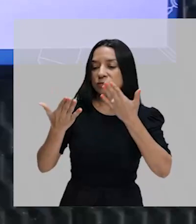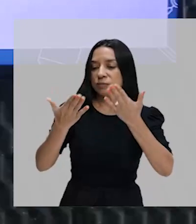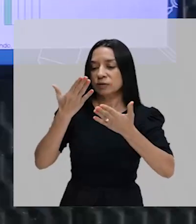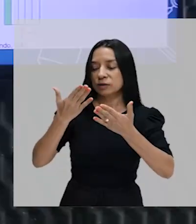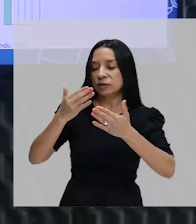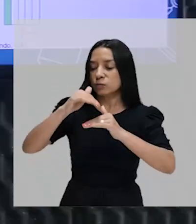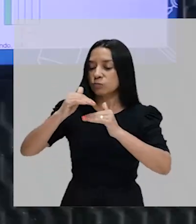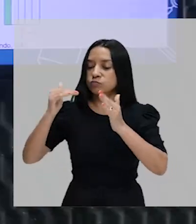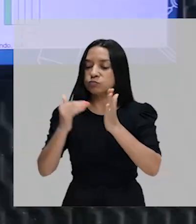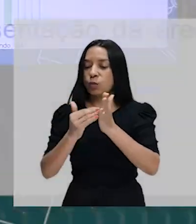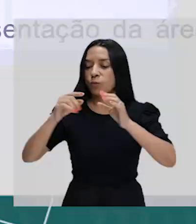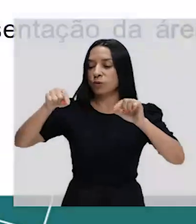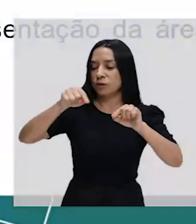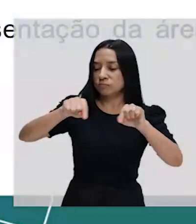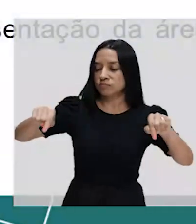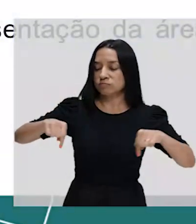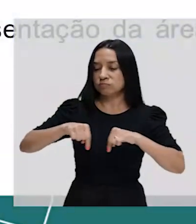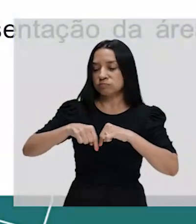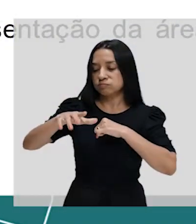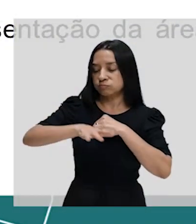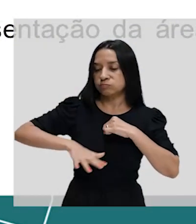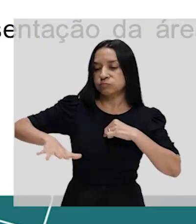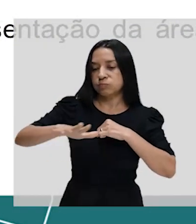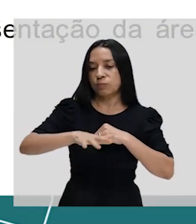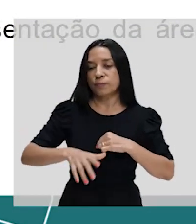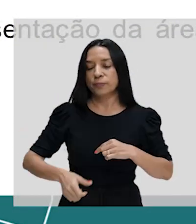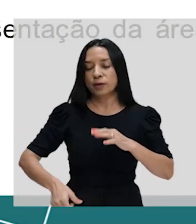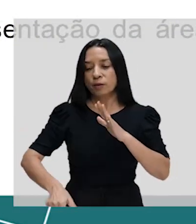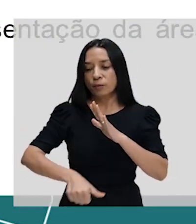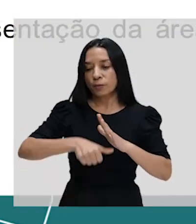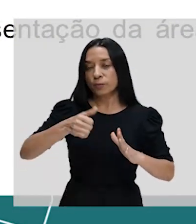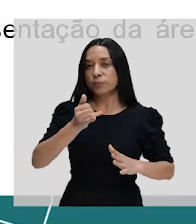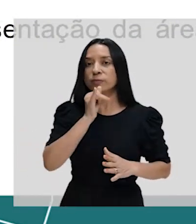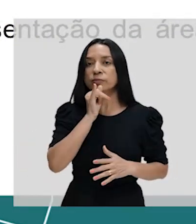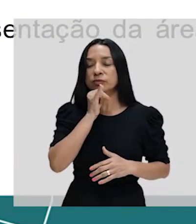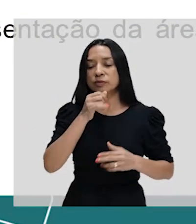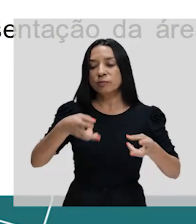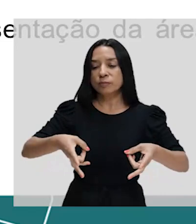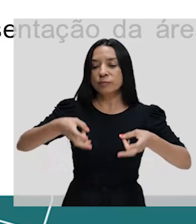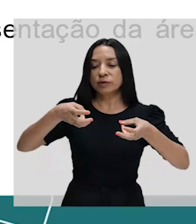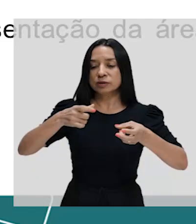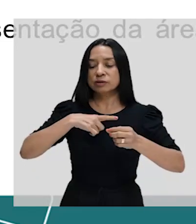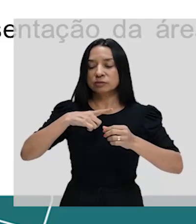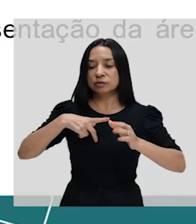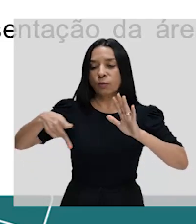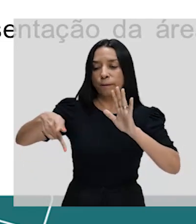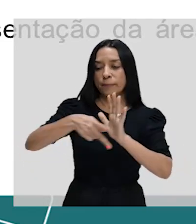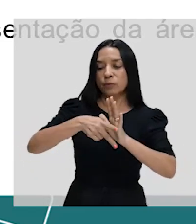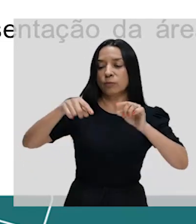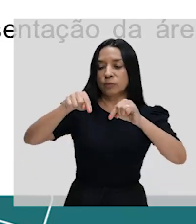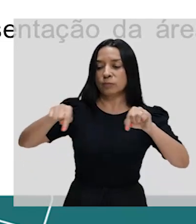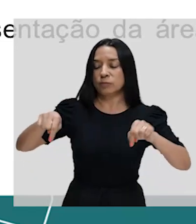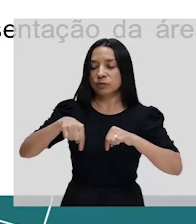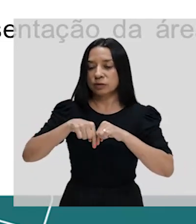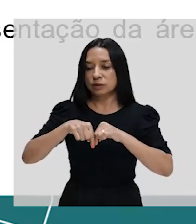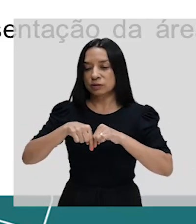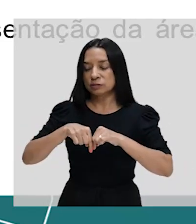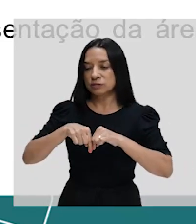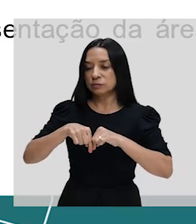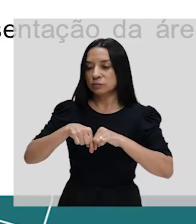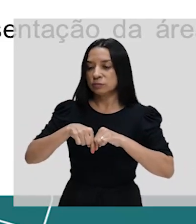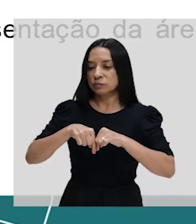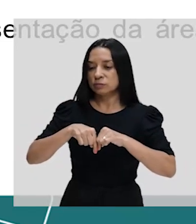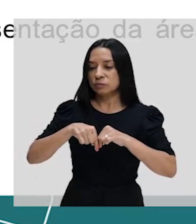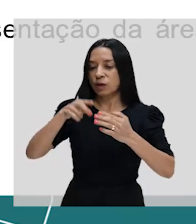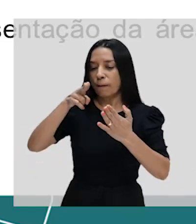total. Então, veja, aqui no primeiro exemplo, você percebe que eu tenho o próprio quadrado, né,